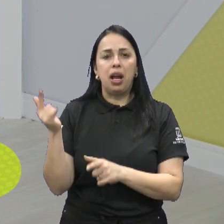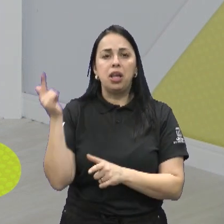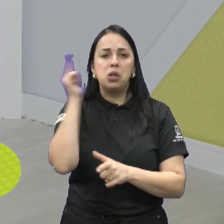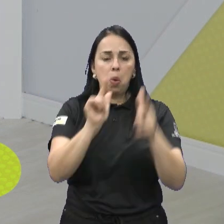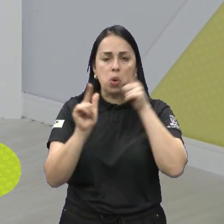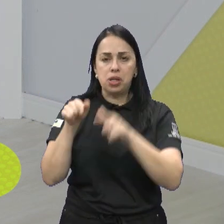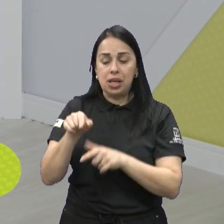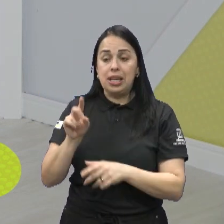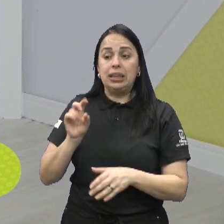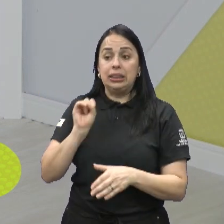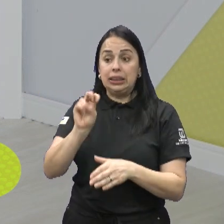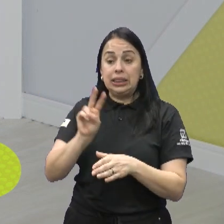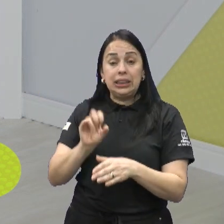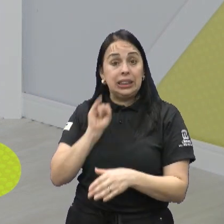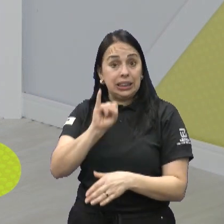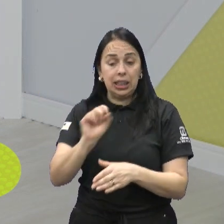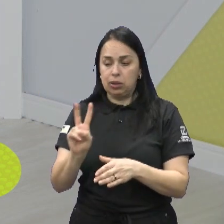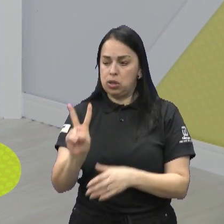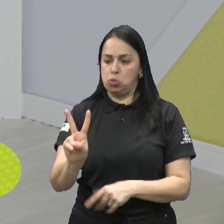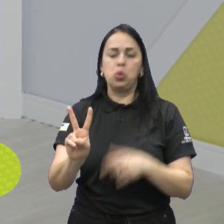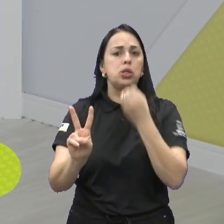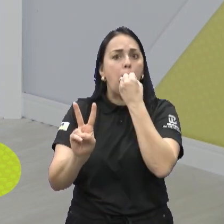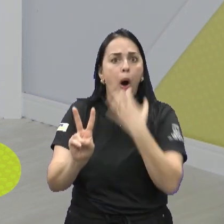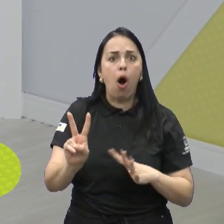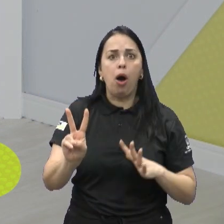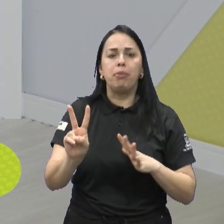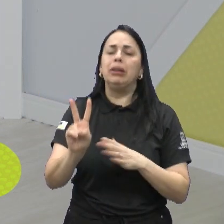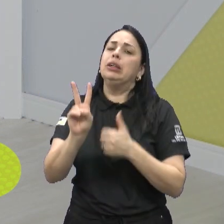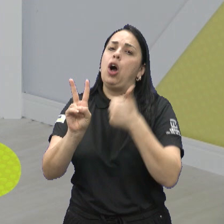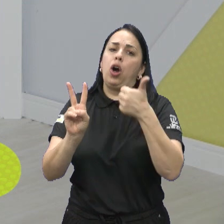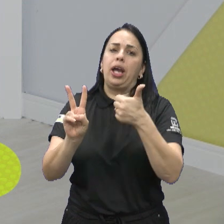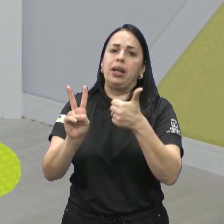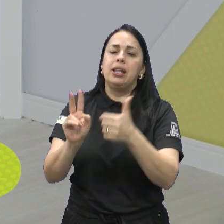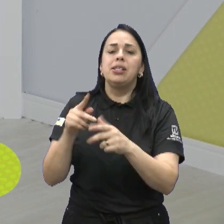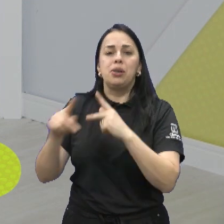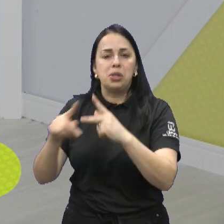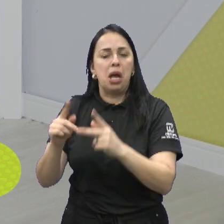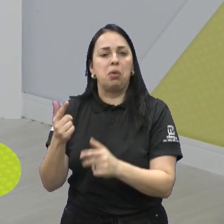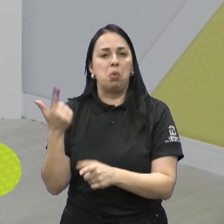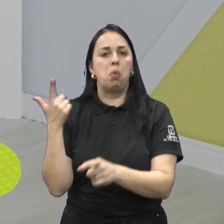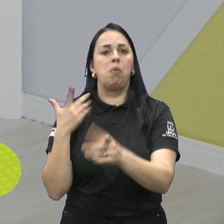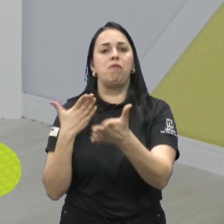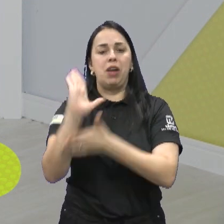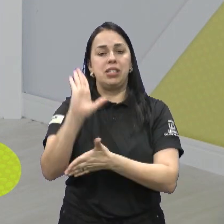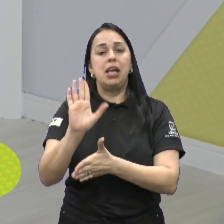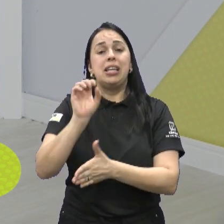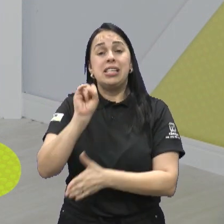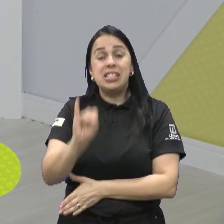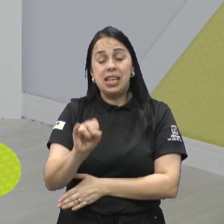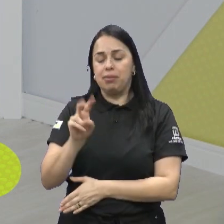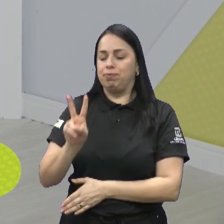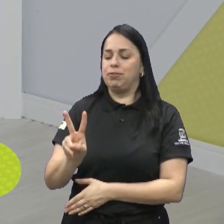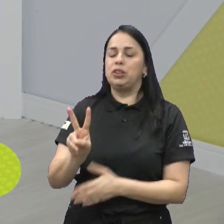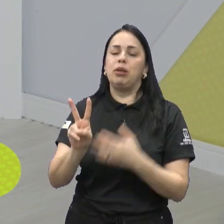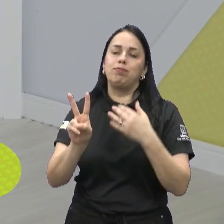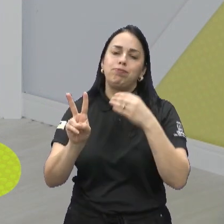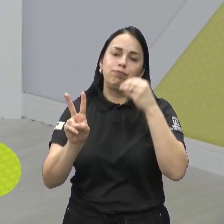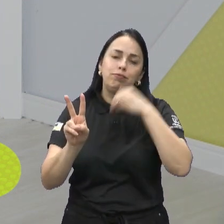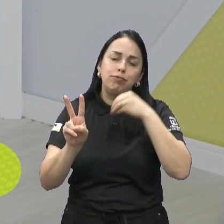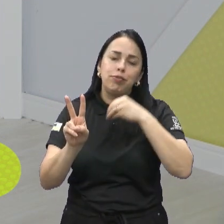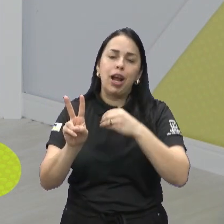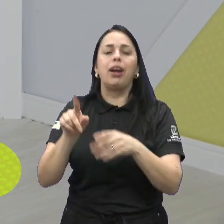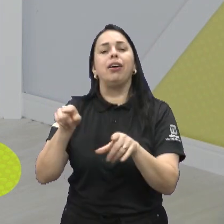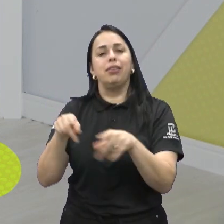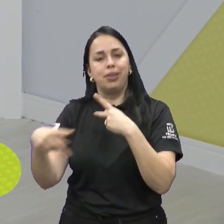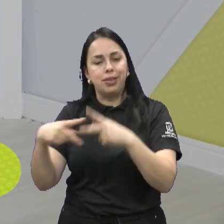quando elas estão bem, o São José vai bem. Quando elas não estão tão bem assim, o São José tem uma caída e as derrotas aconteceram. Vamos torcer para que elas estejam